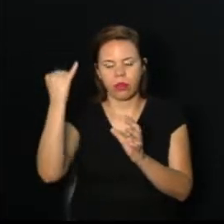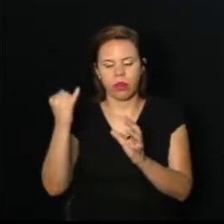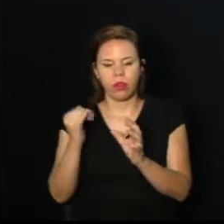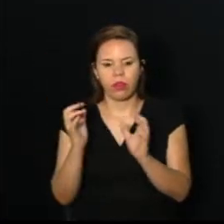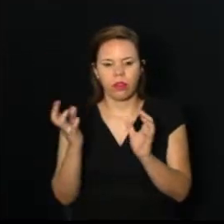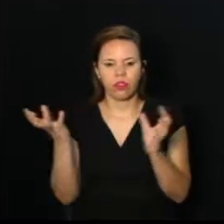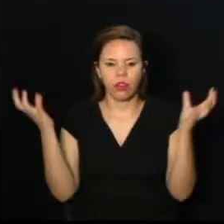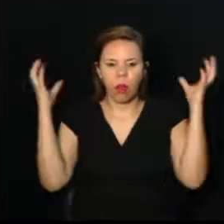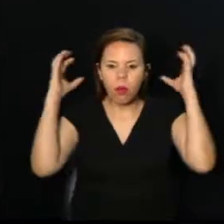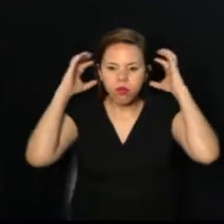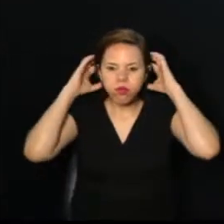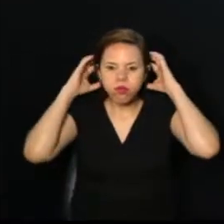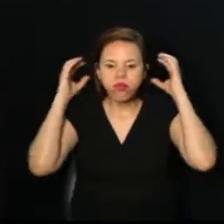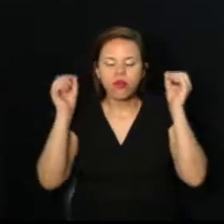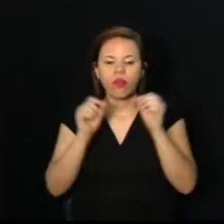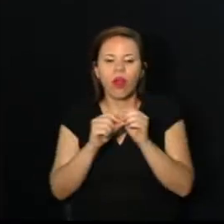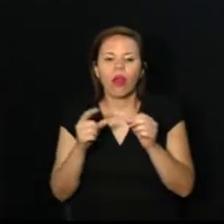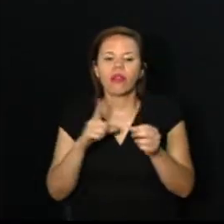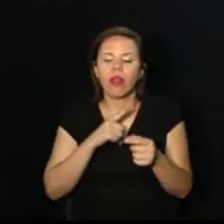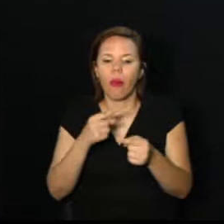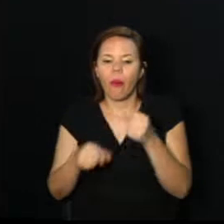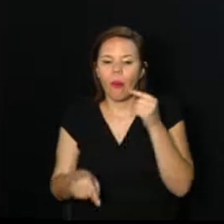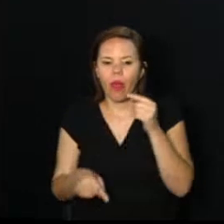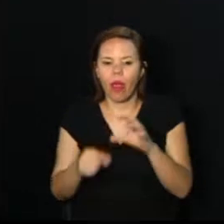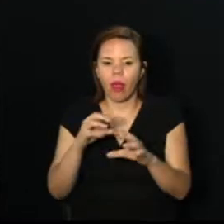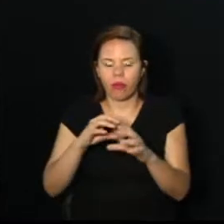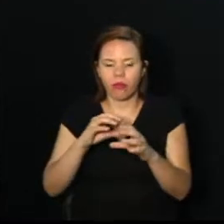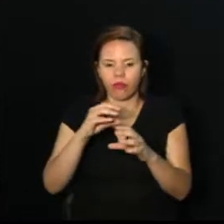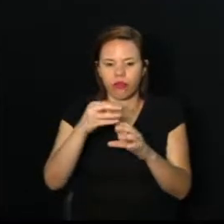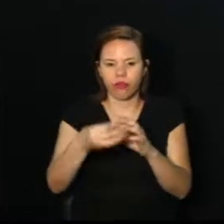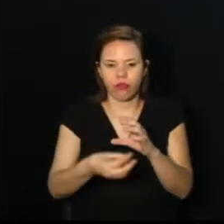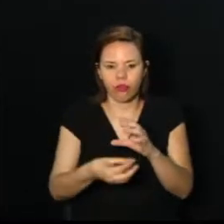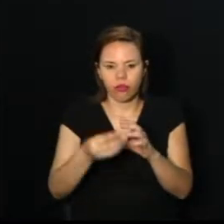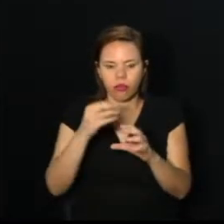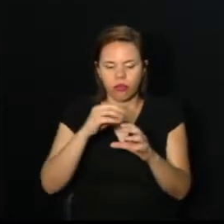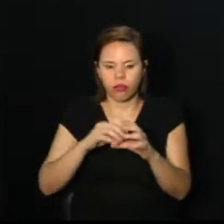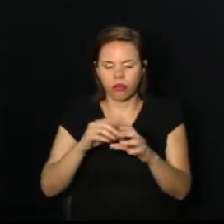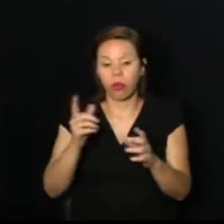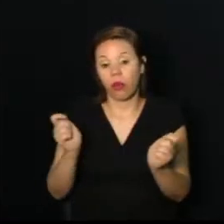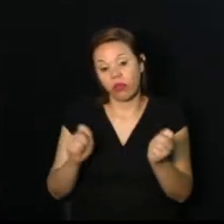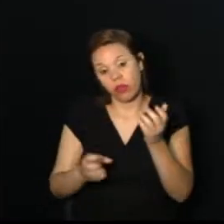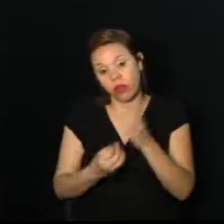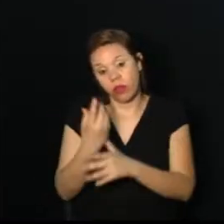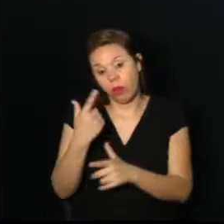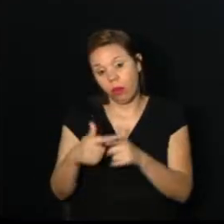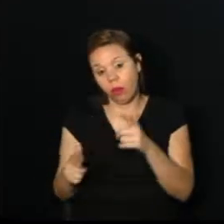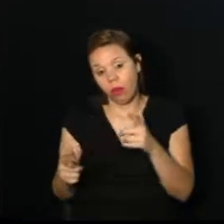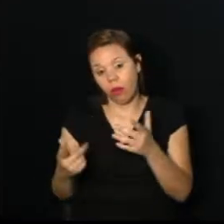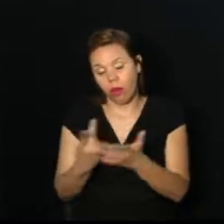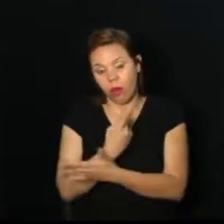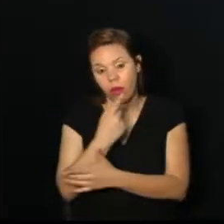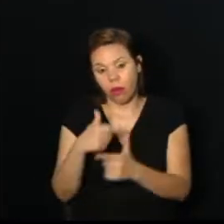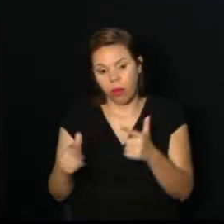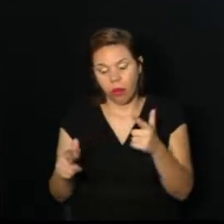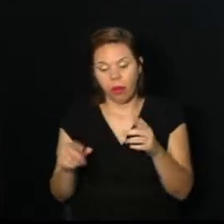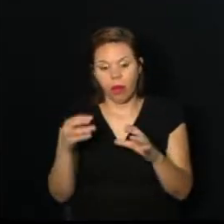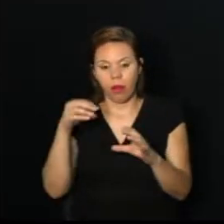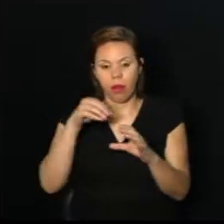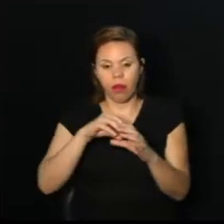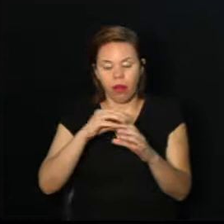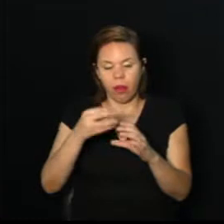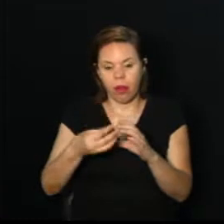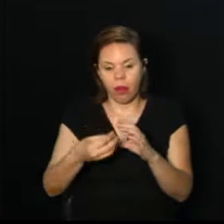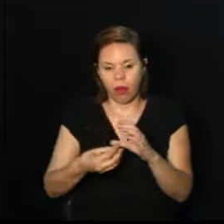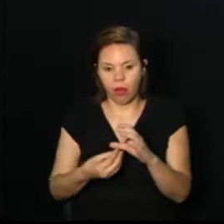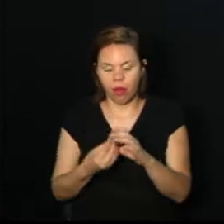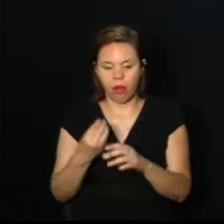um erro de migração, e daí eu posso ter um problema gerado, que é um